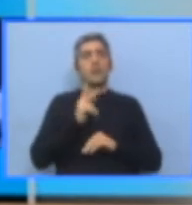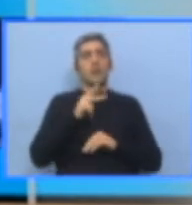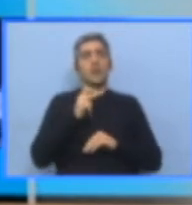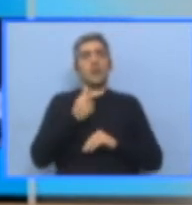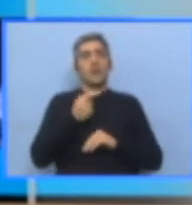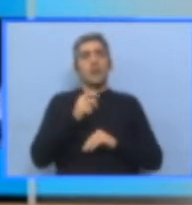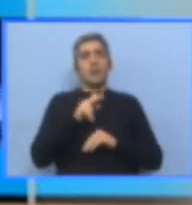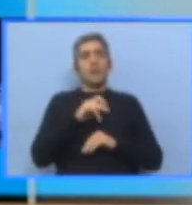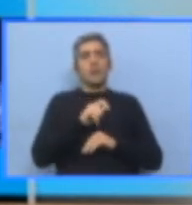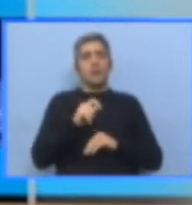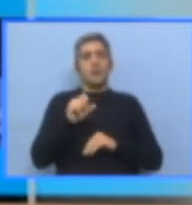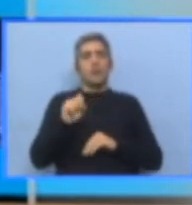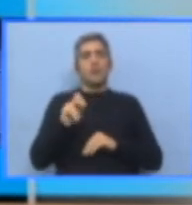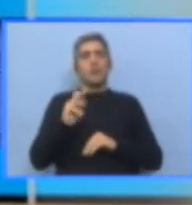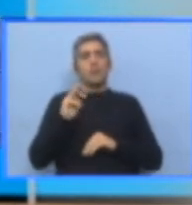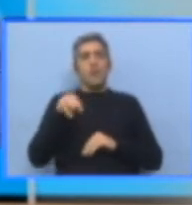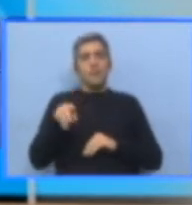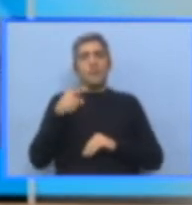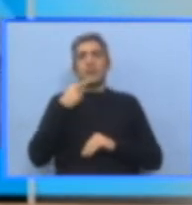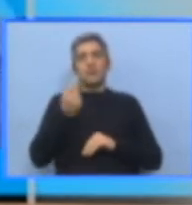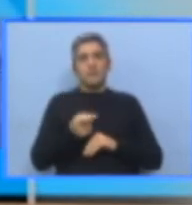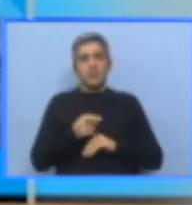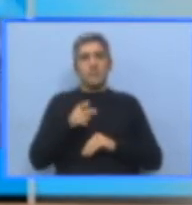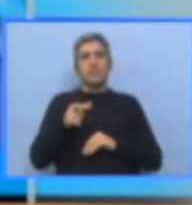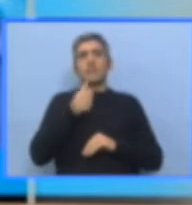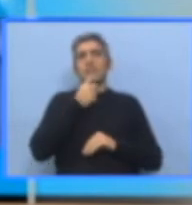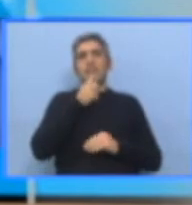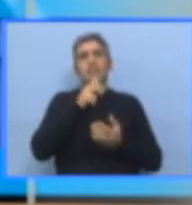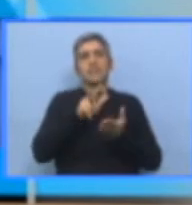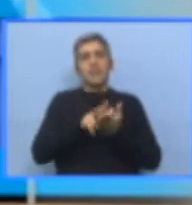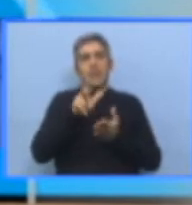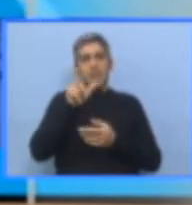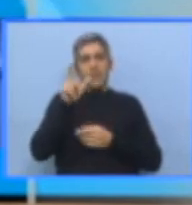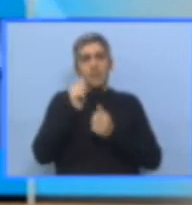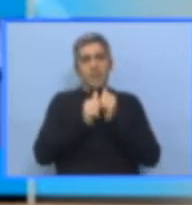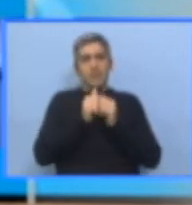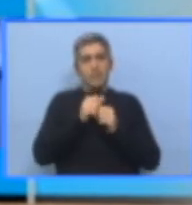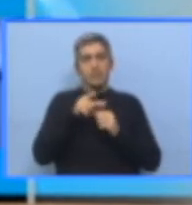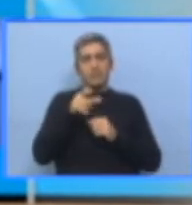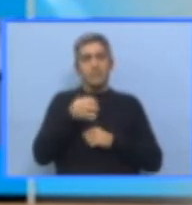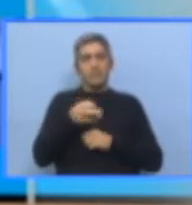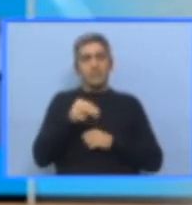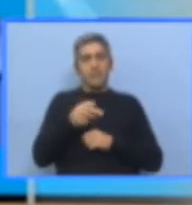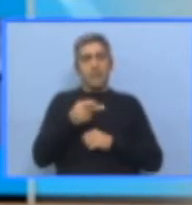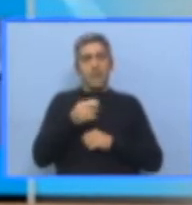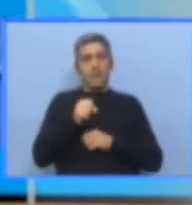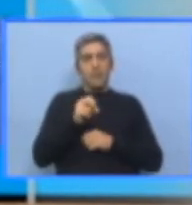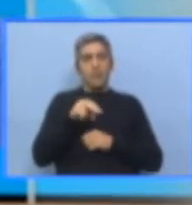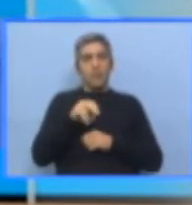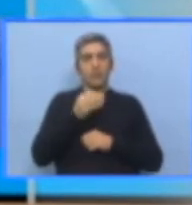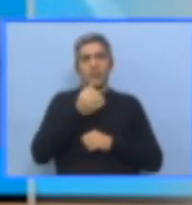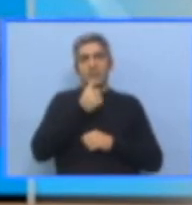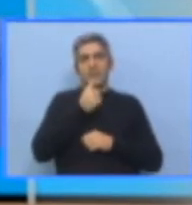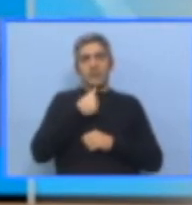Graham dizia que a decisão sobre os papéis do Pentágono tinha sido, no fundo, uma